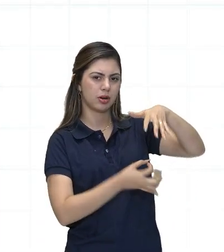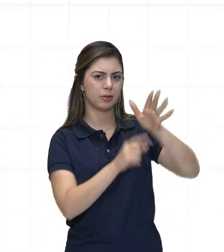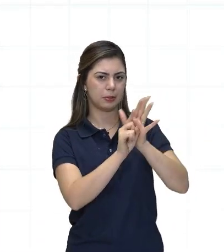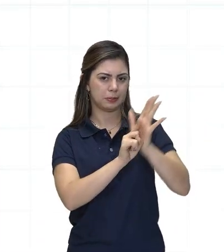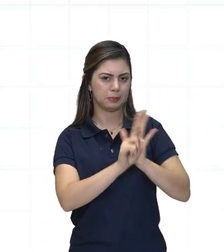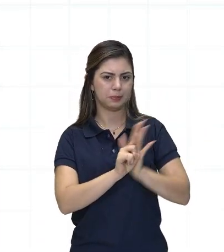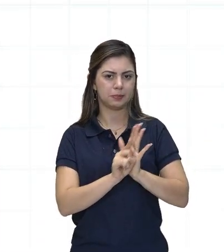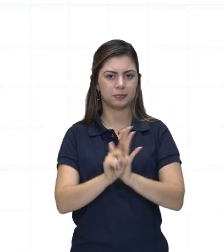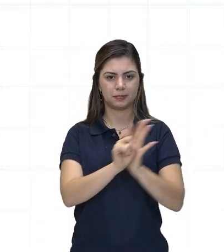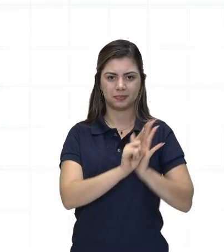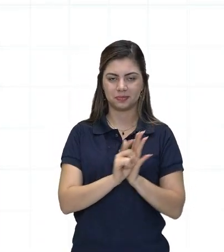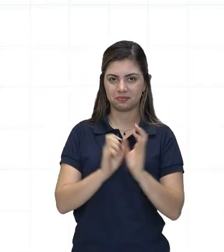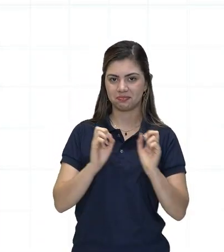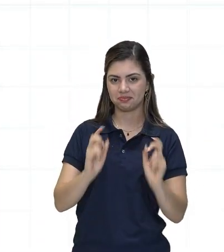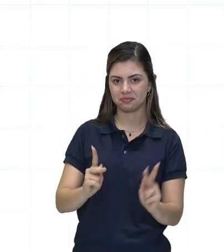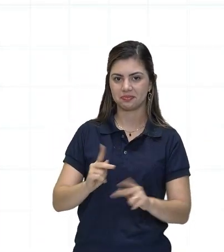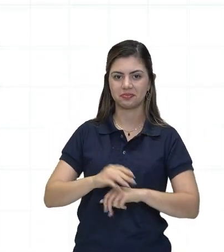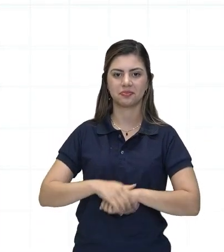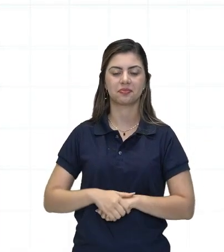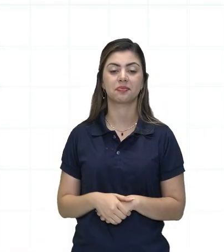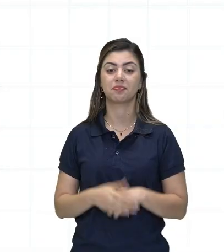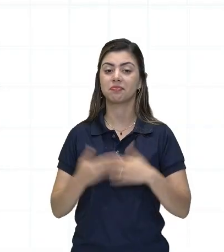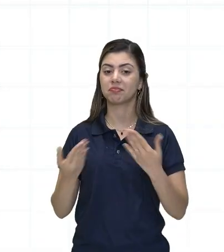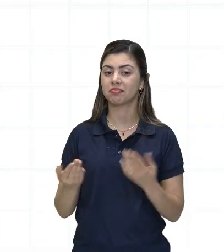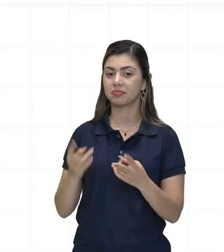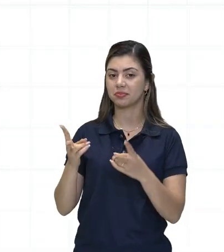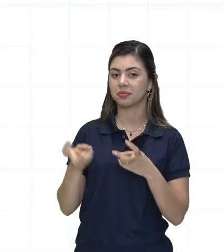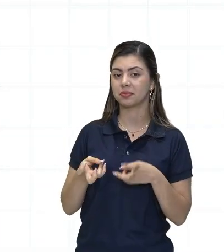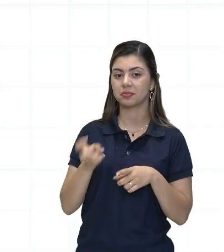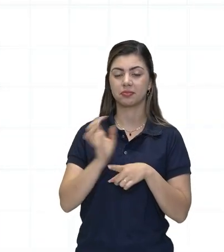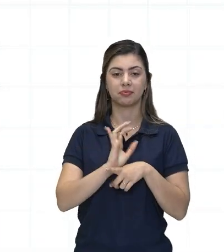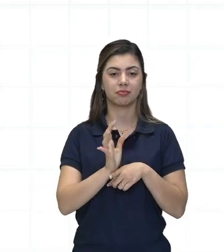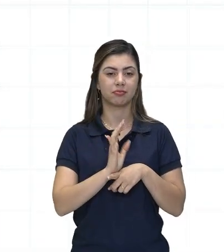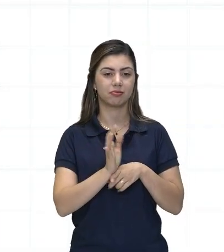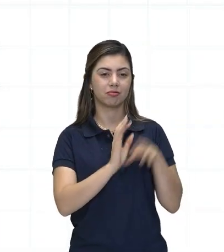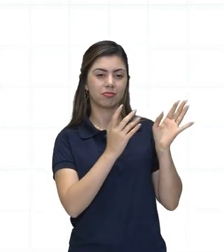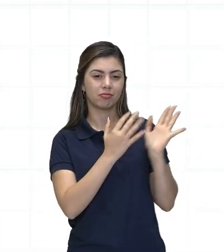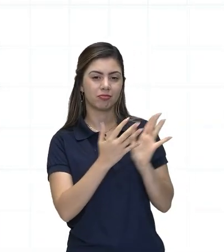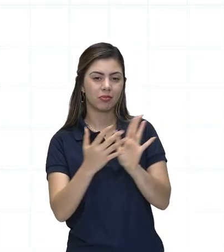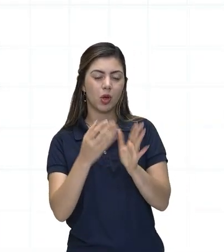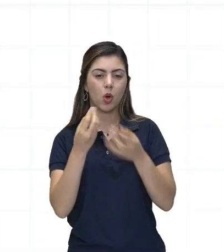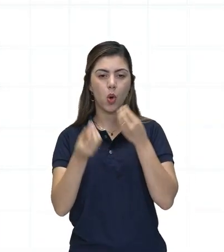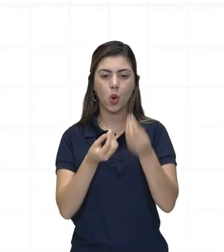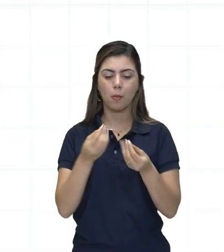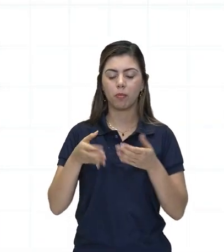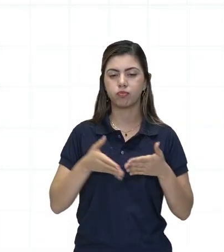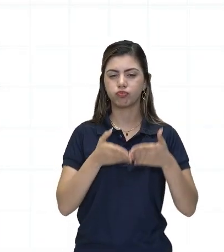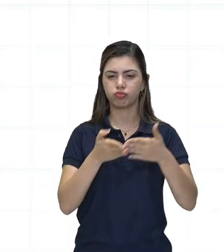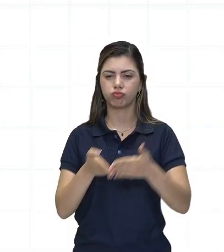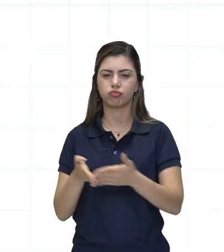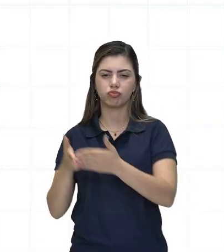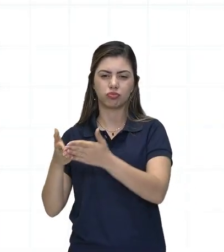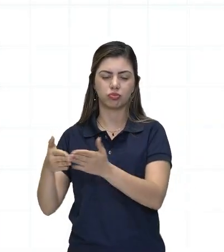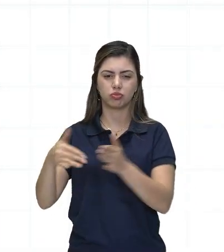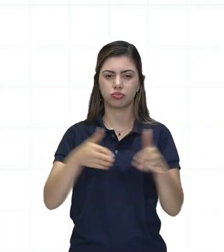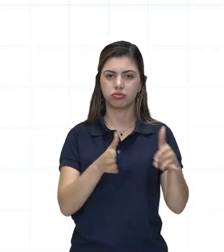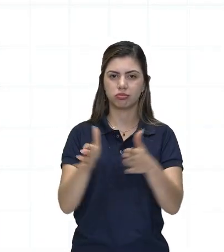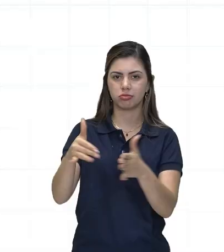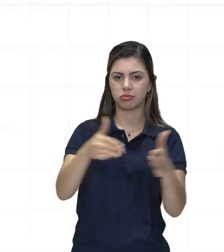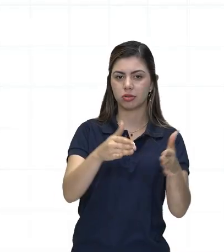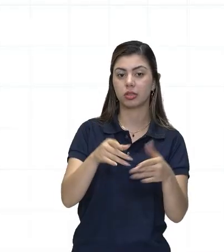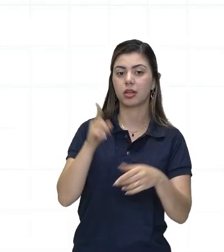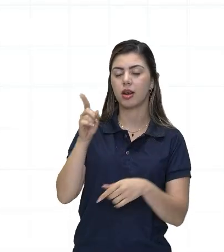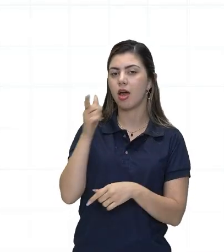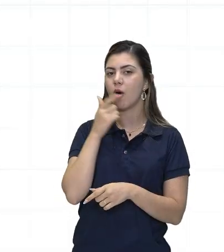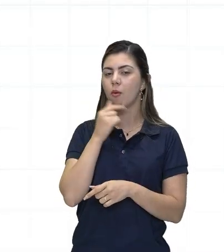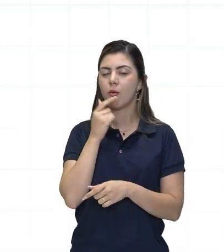observações, tá certo? Então, essa animação aqui mostra pra gente por onde esse navio percorreu e o que Charles Darwin